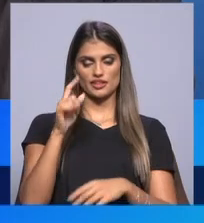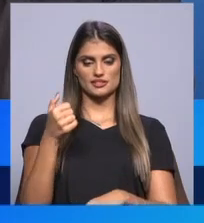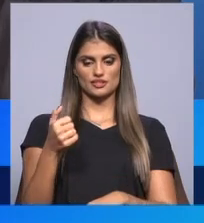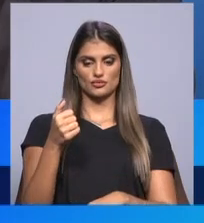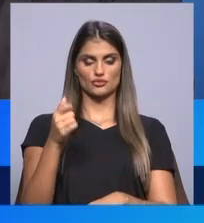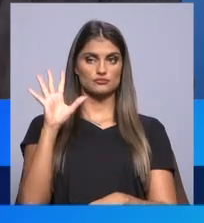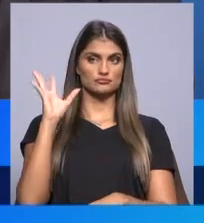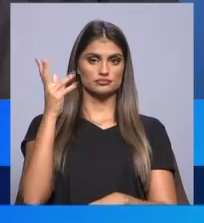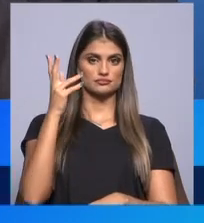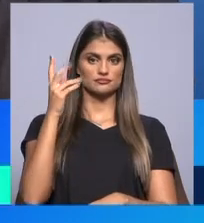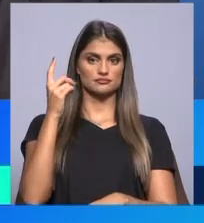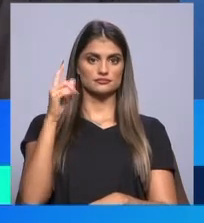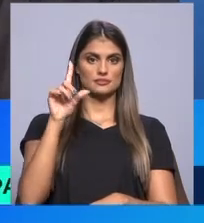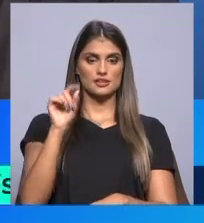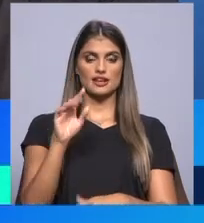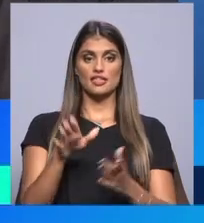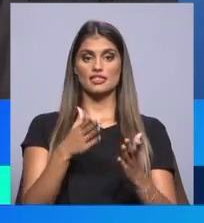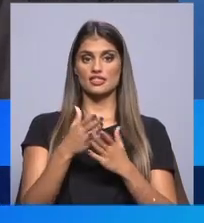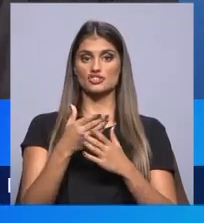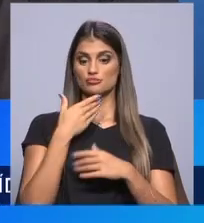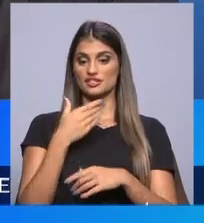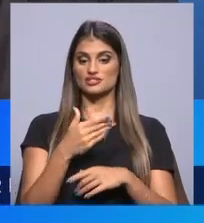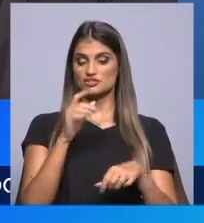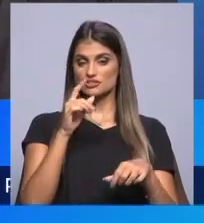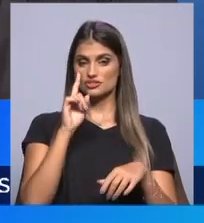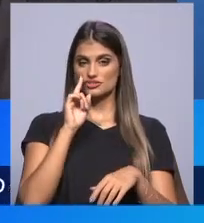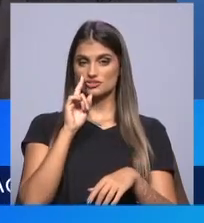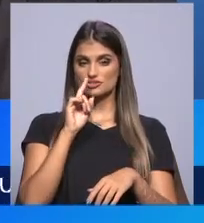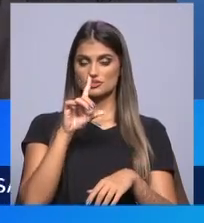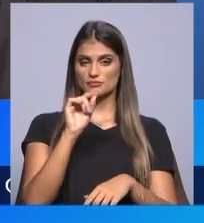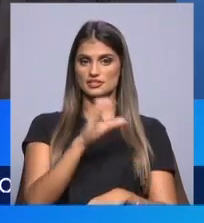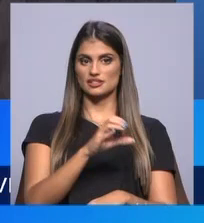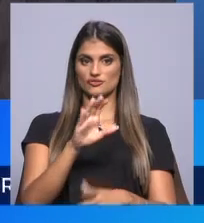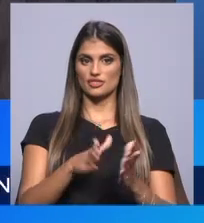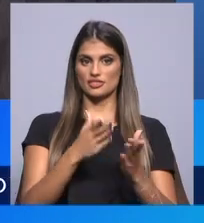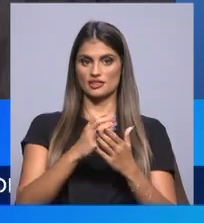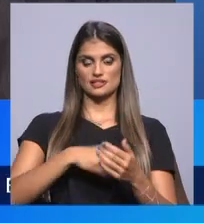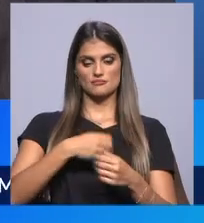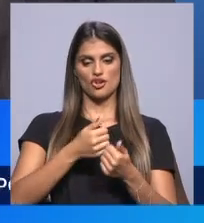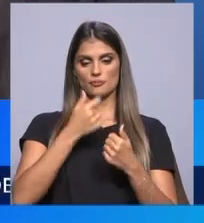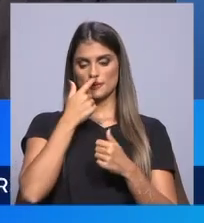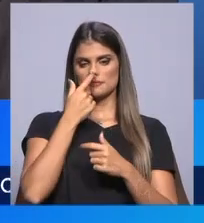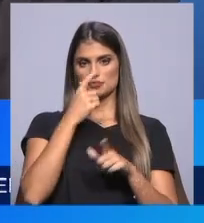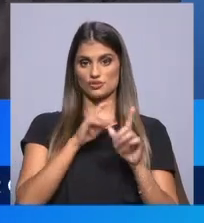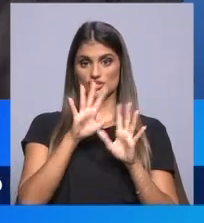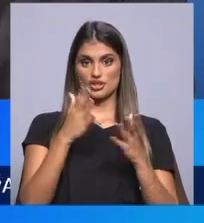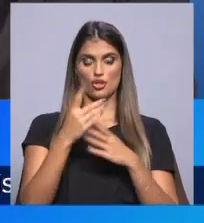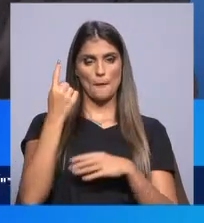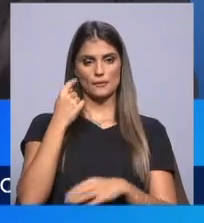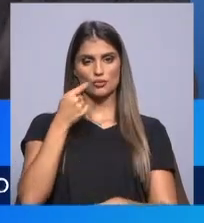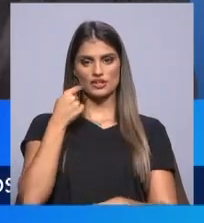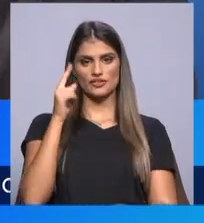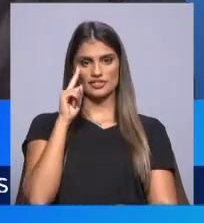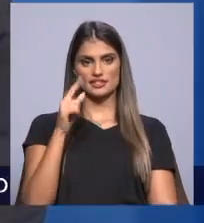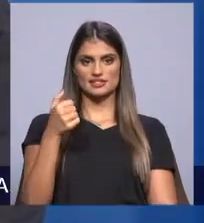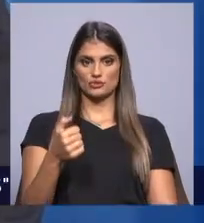Espacial Internacional e que leva mais experiências científicas que prometem mais conforto para a humanidade. É verdade. Foi na quarta-feira, dia